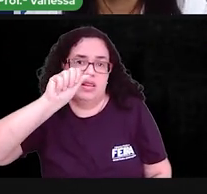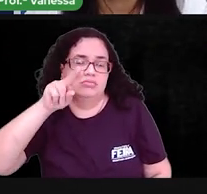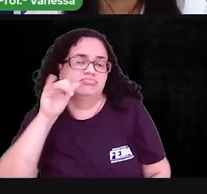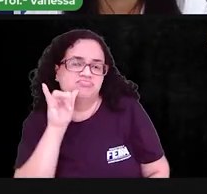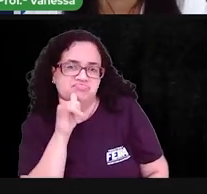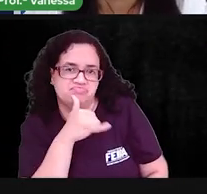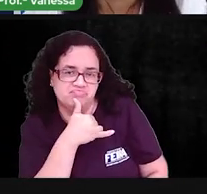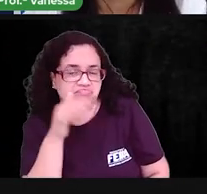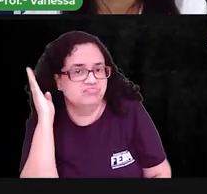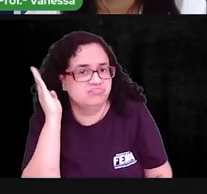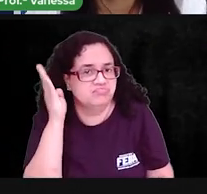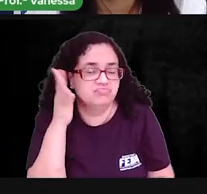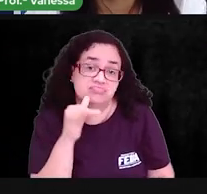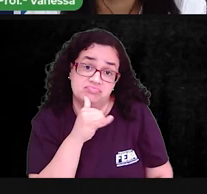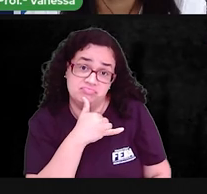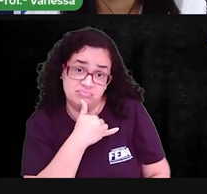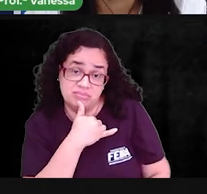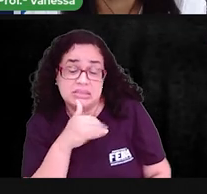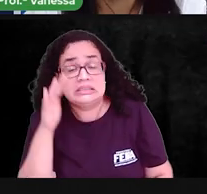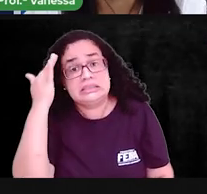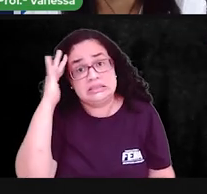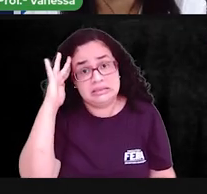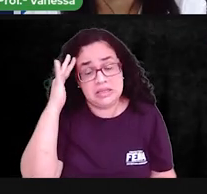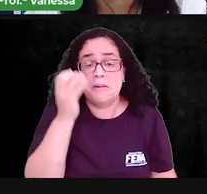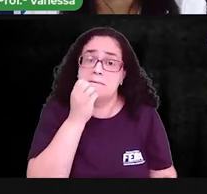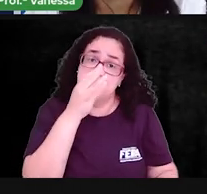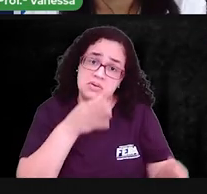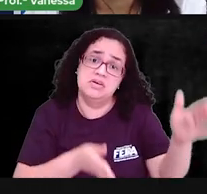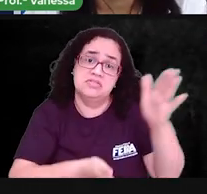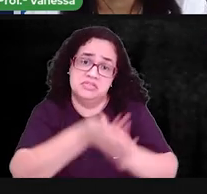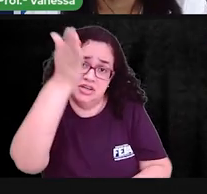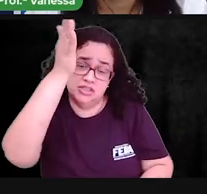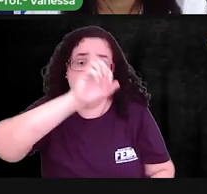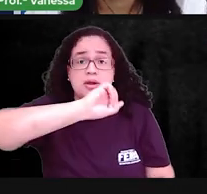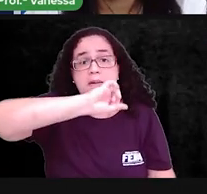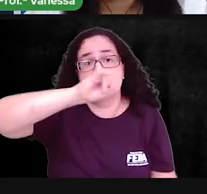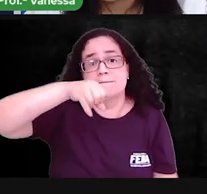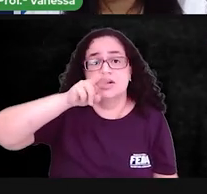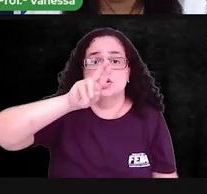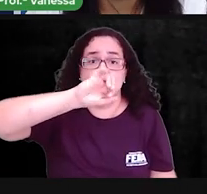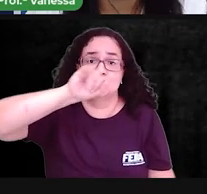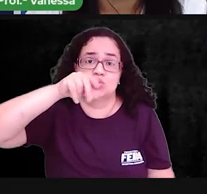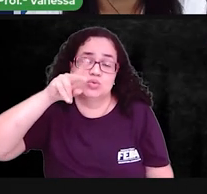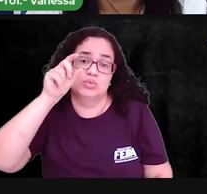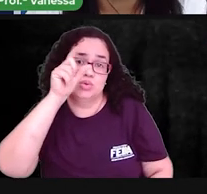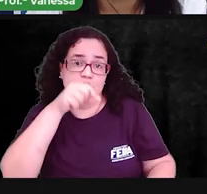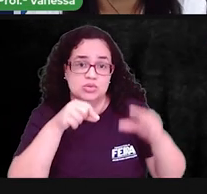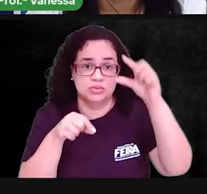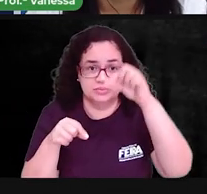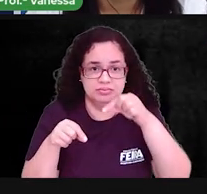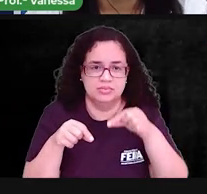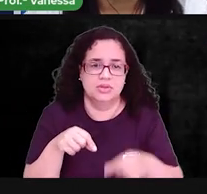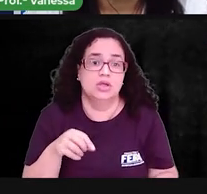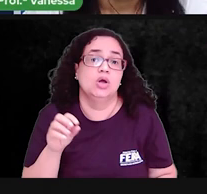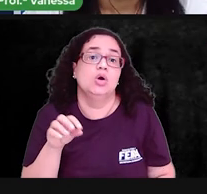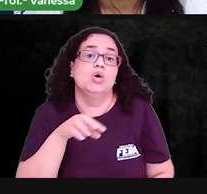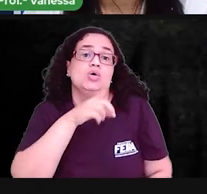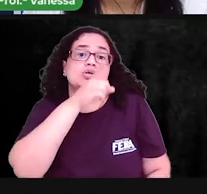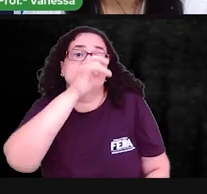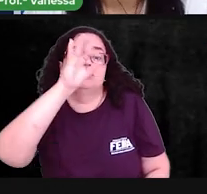mas logo se formou desejou boa viagem para Juju isso aí o seu caminho pensando